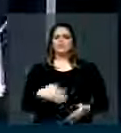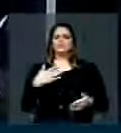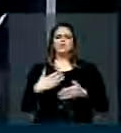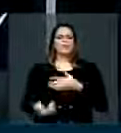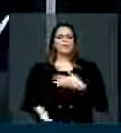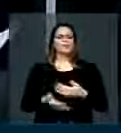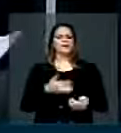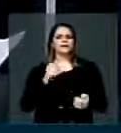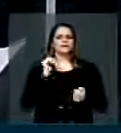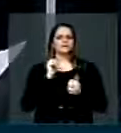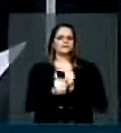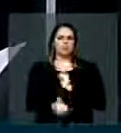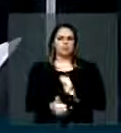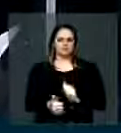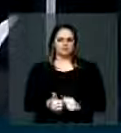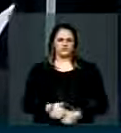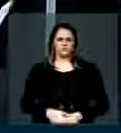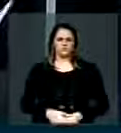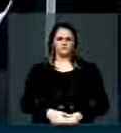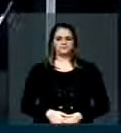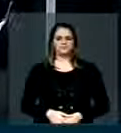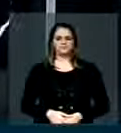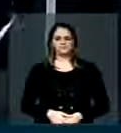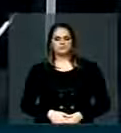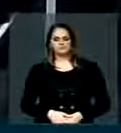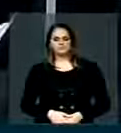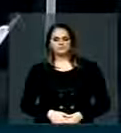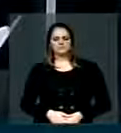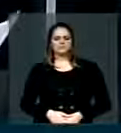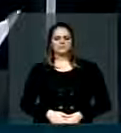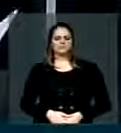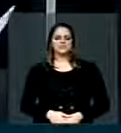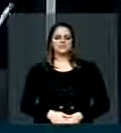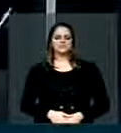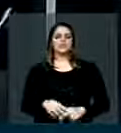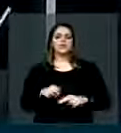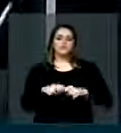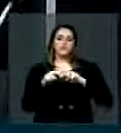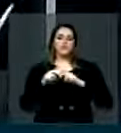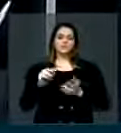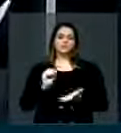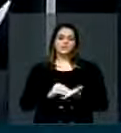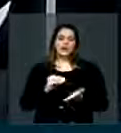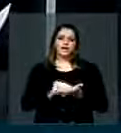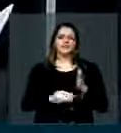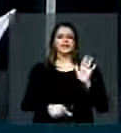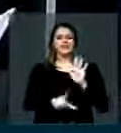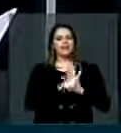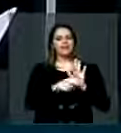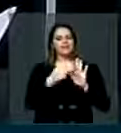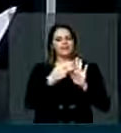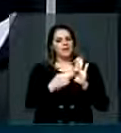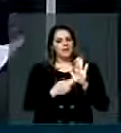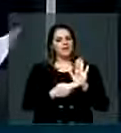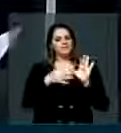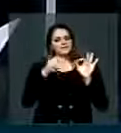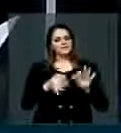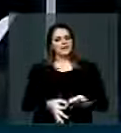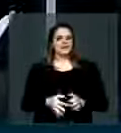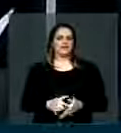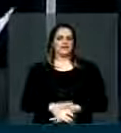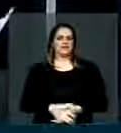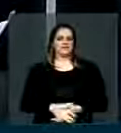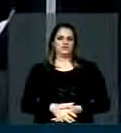qual for. Então, nesta zona de penumbra da legislação, estariam alguns episódios violentos que, não